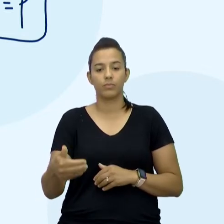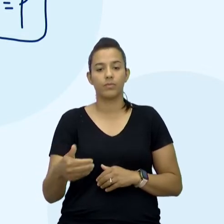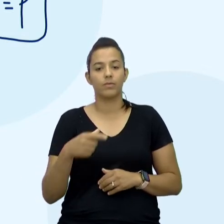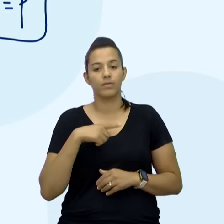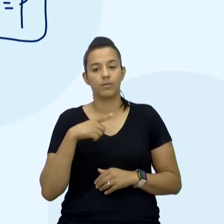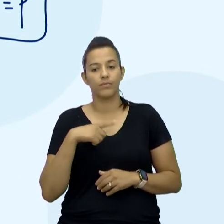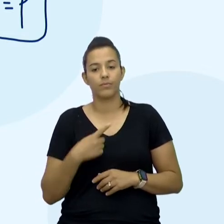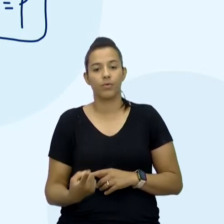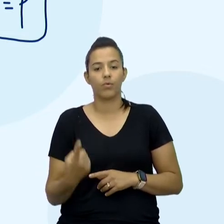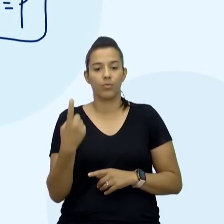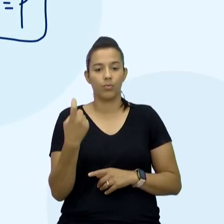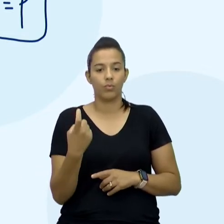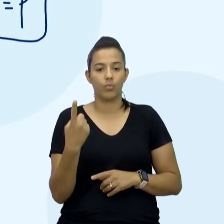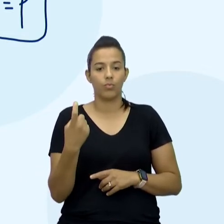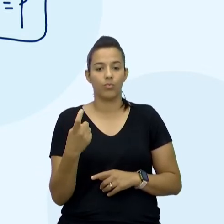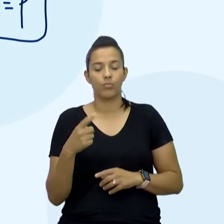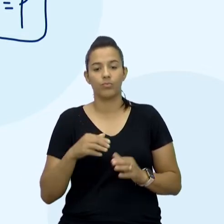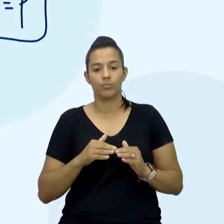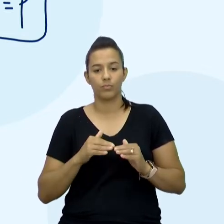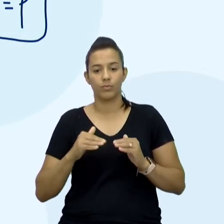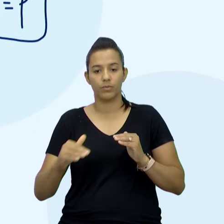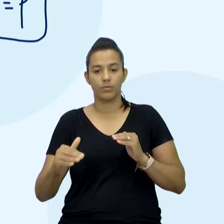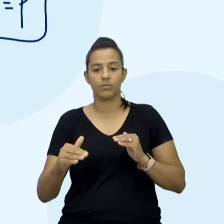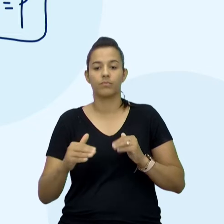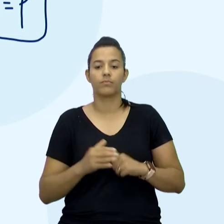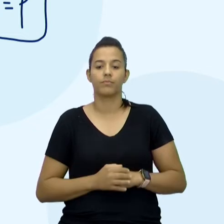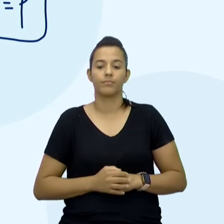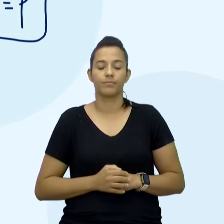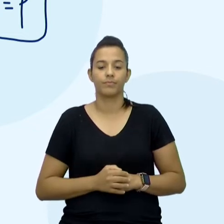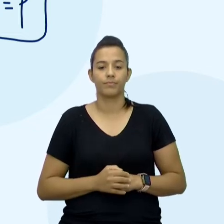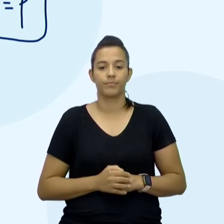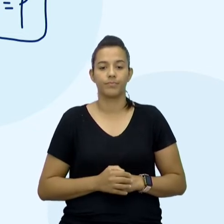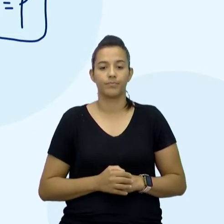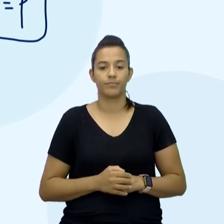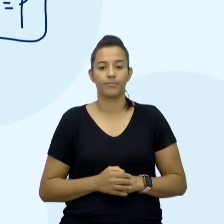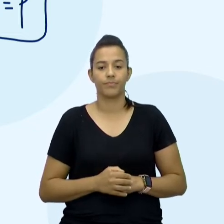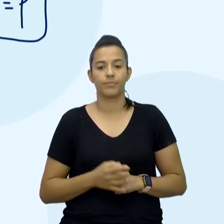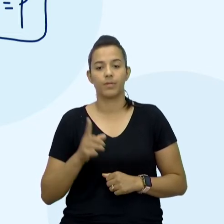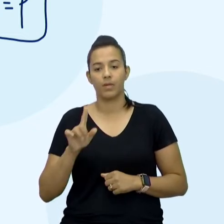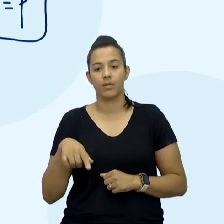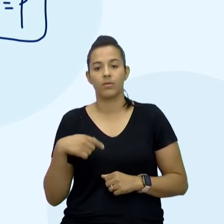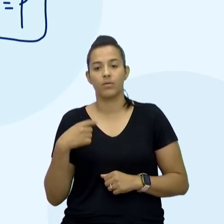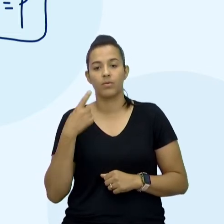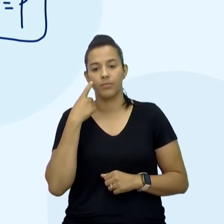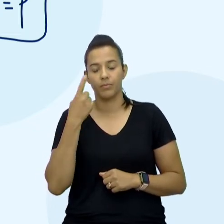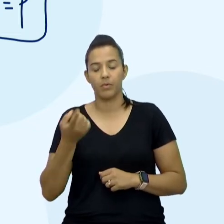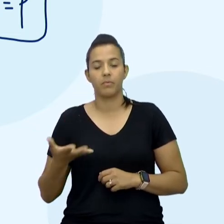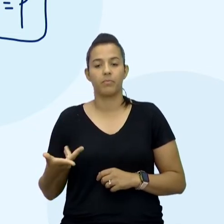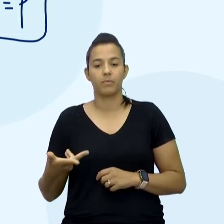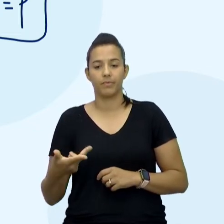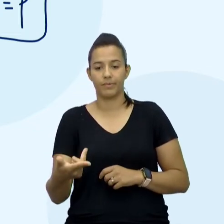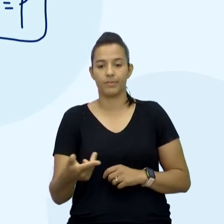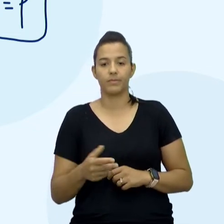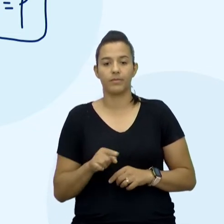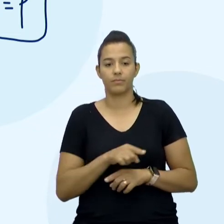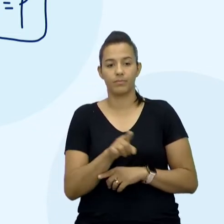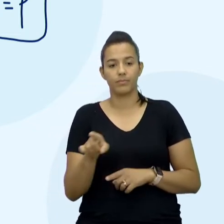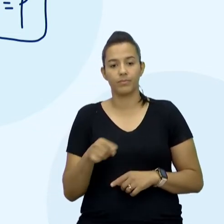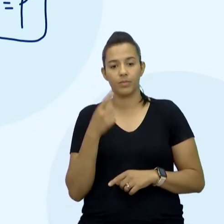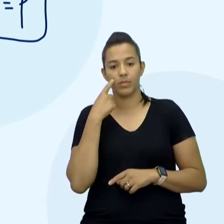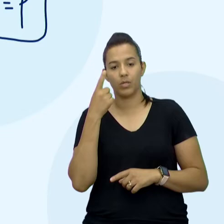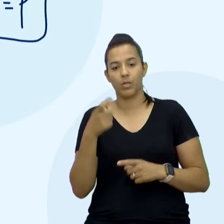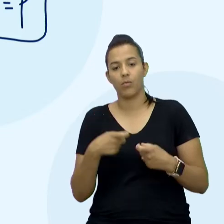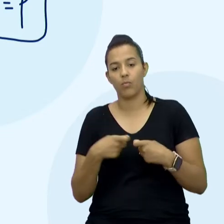caso, for unidimensional, uma só direção, pelo sinal da velocidade aí, para vocês aí, certo? Tá aí a